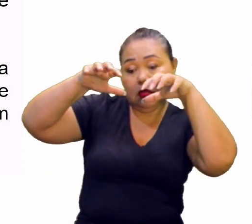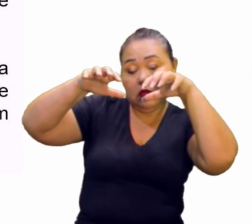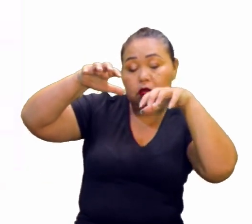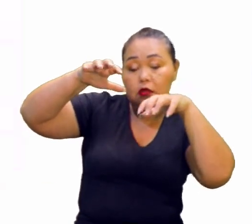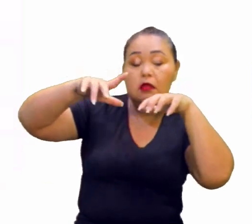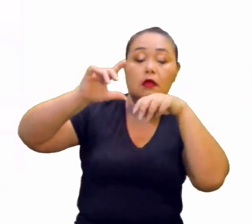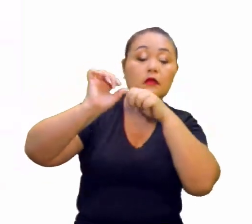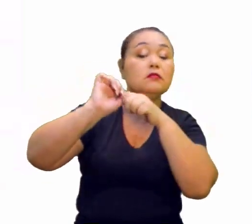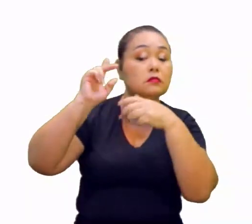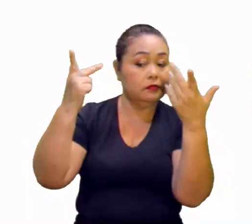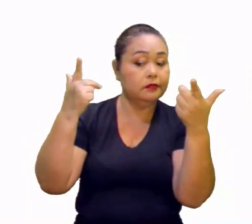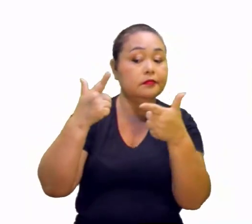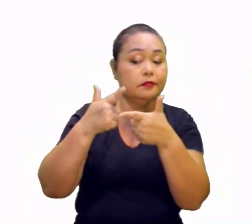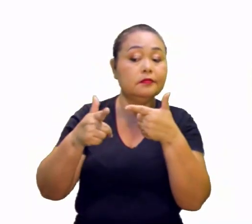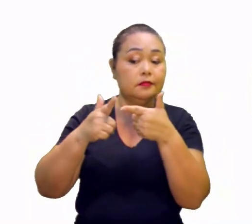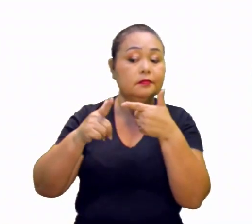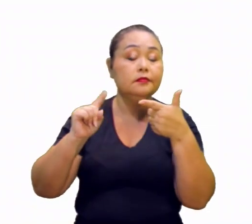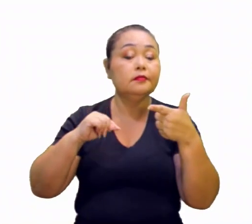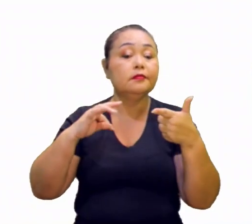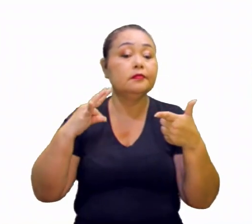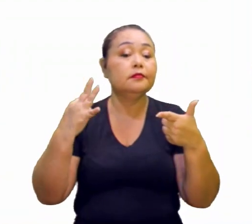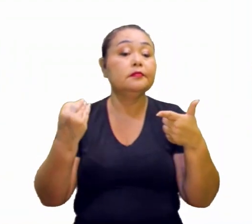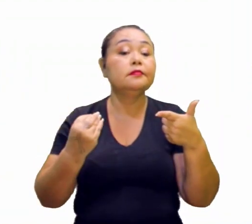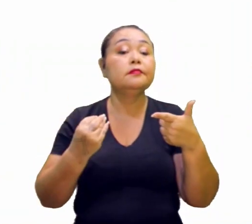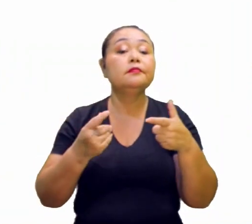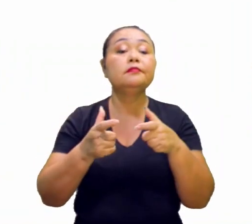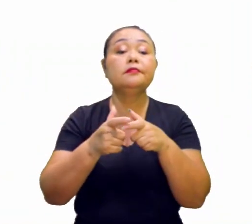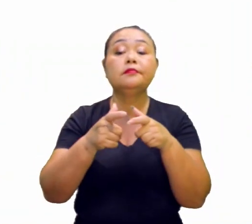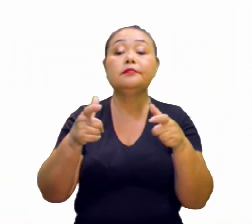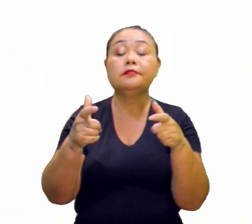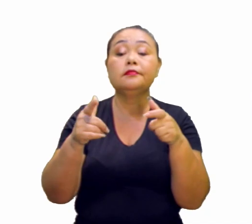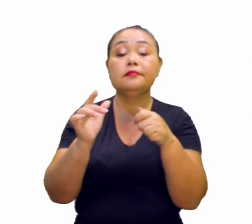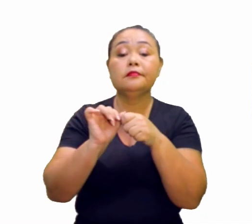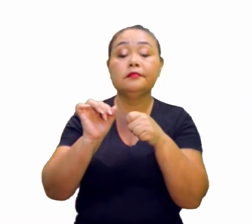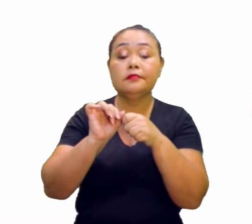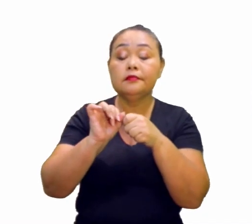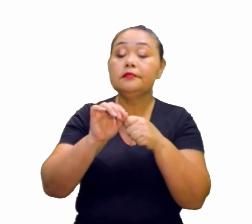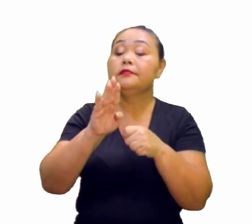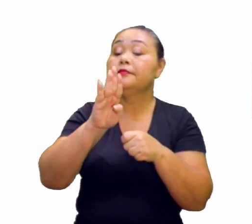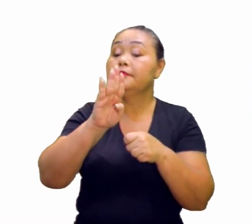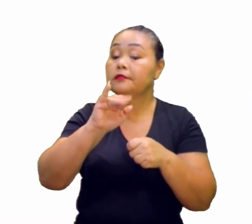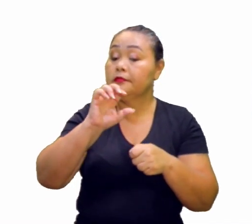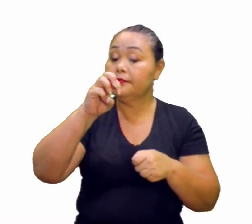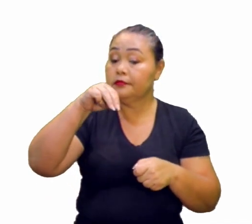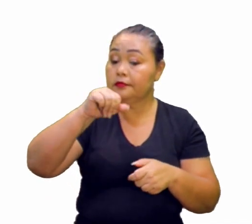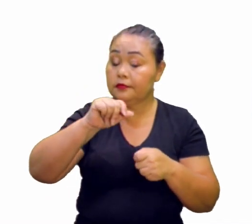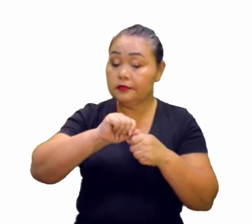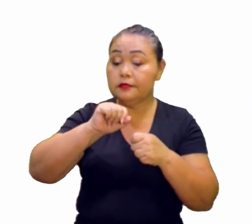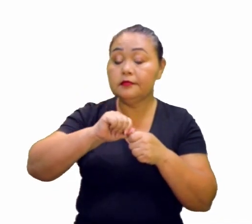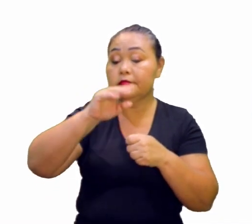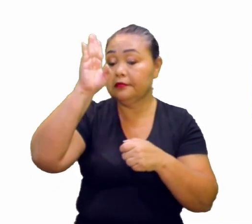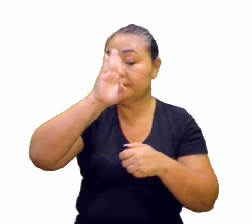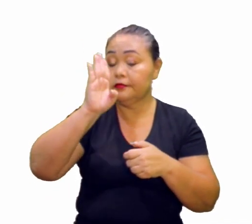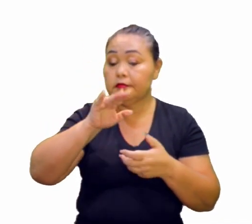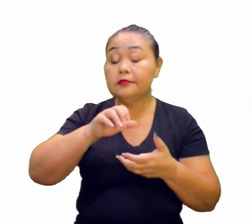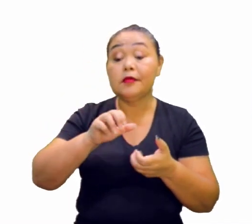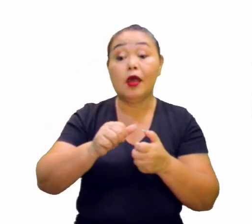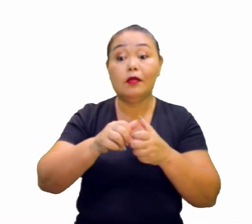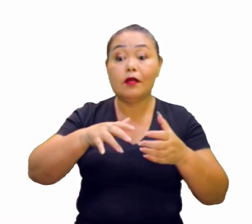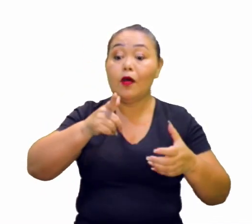para todos nós. Maior de todos os biomas brasileiros e engloba a maior bacia